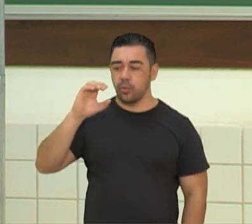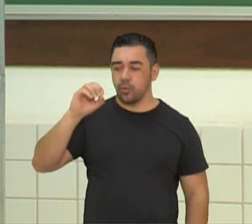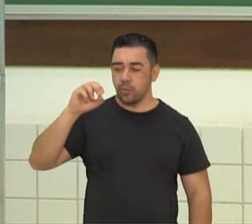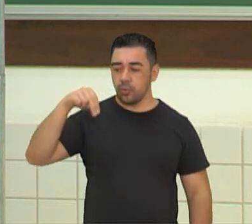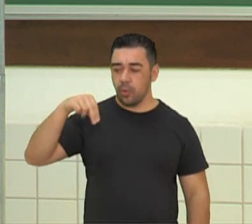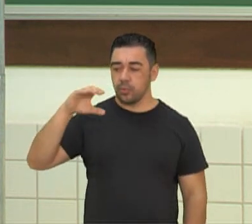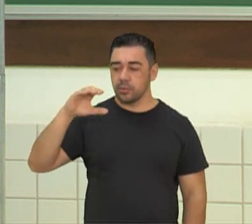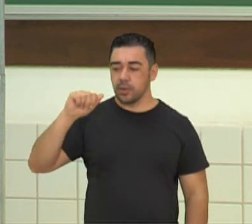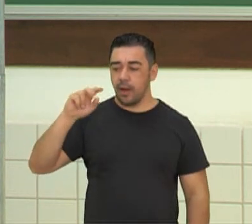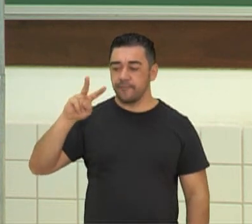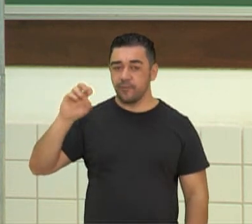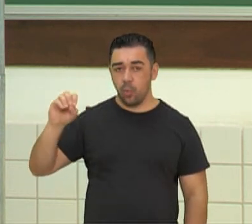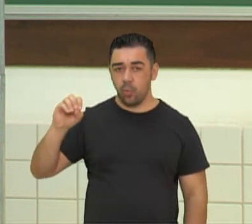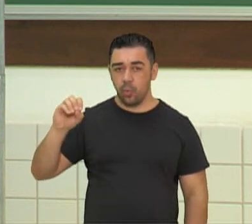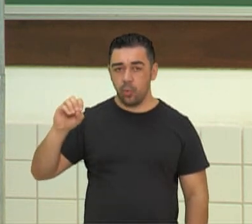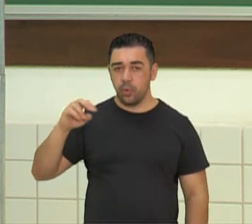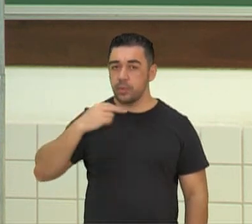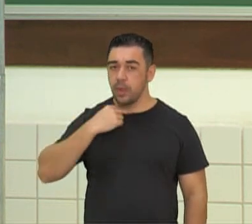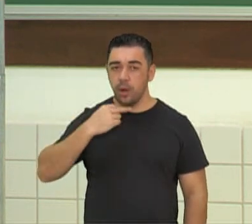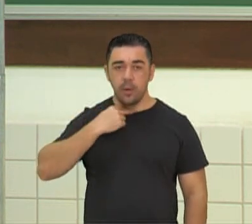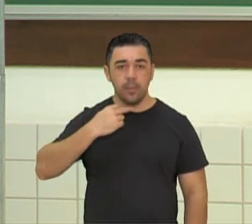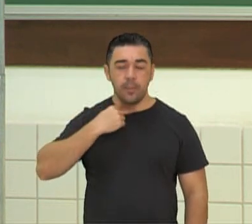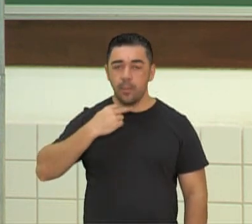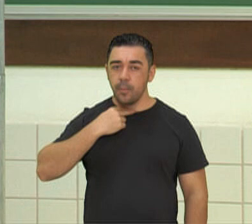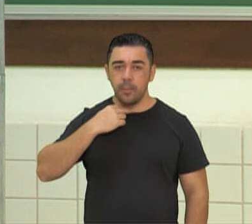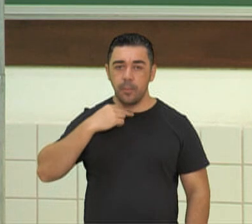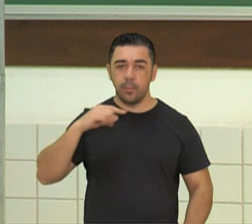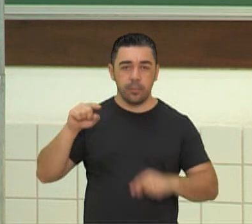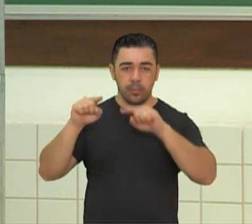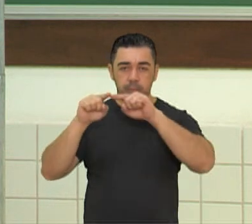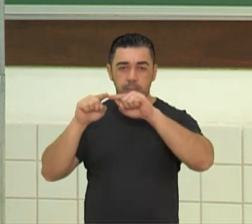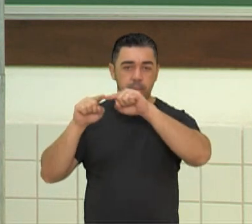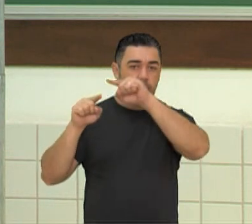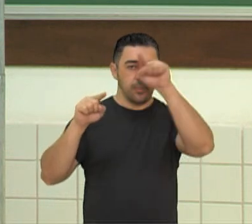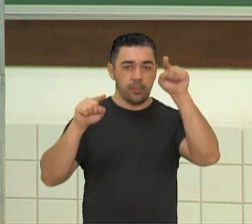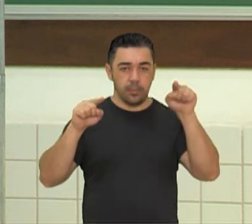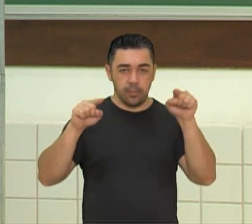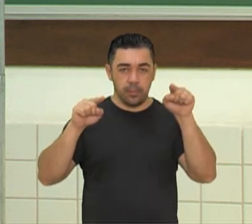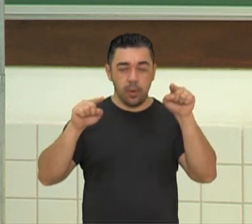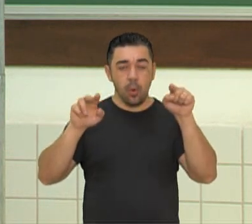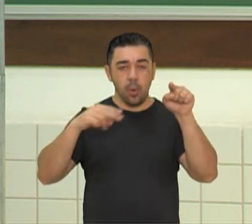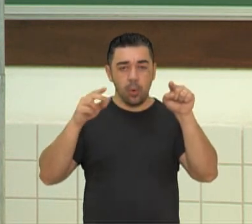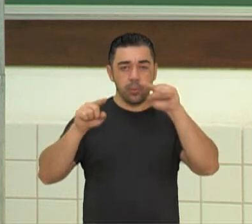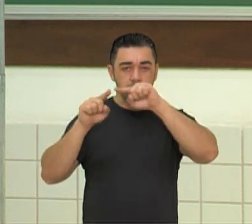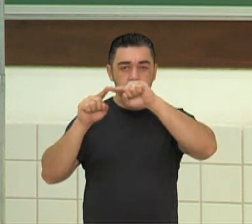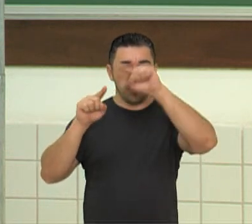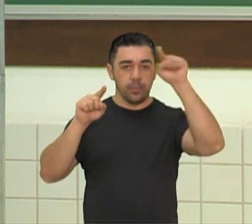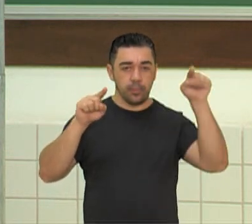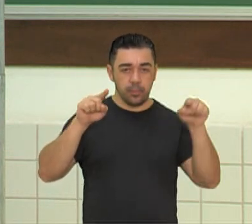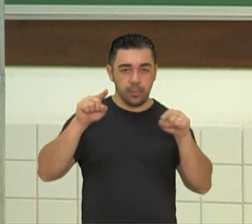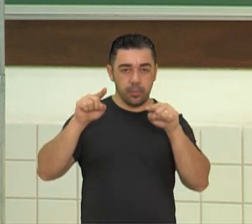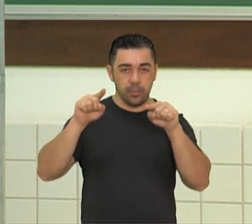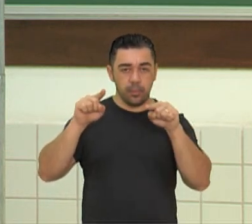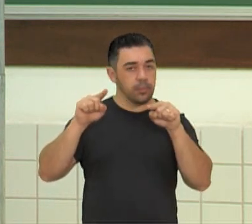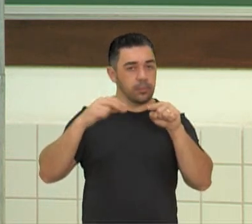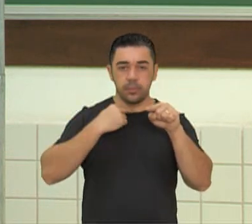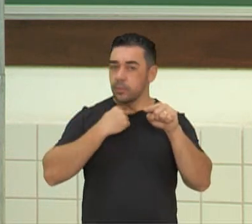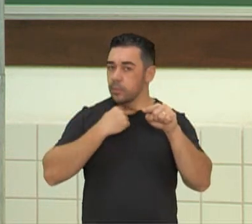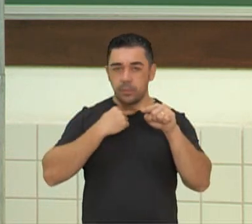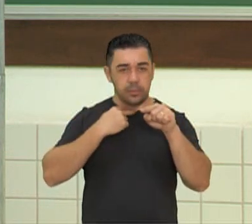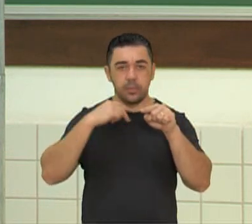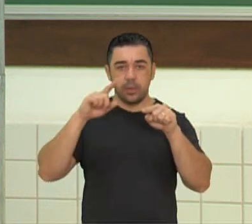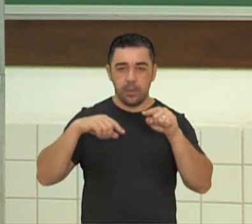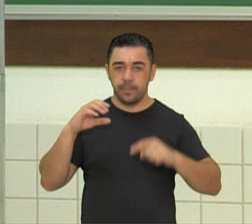tá? Então você não pode ter um ângulo côncavo maior que meia volta e nem um ângulo de meia volta no polígono, tudo bem? Esse é o tipo de